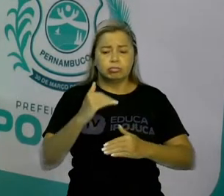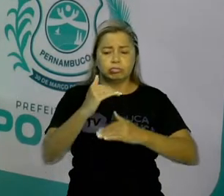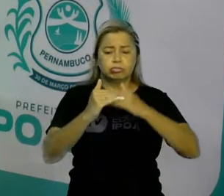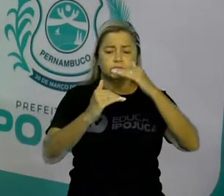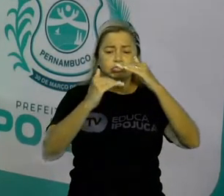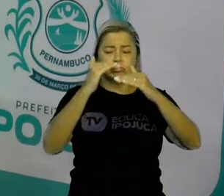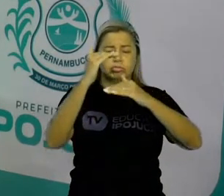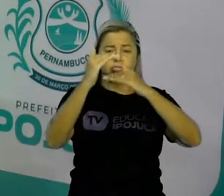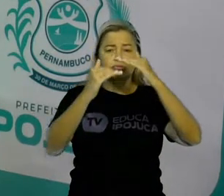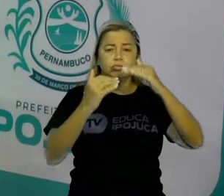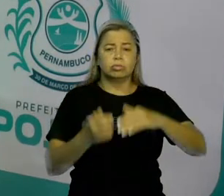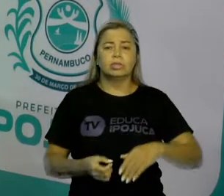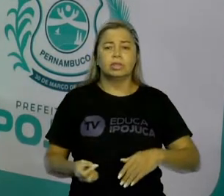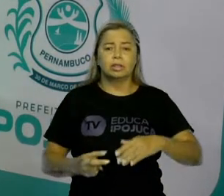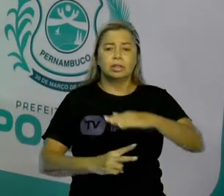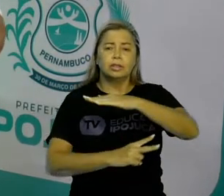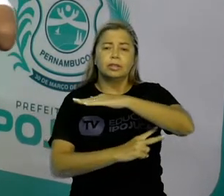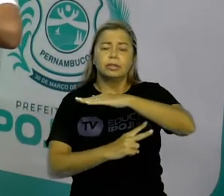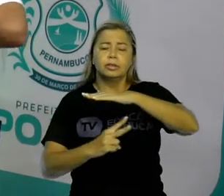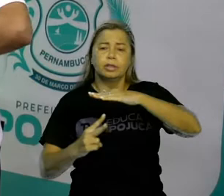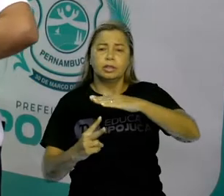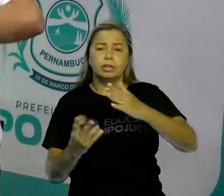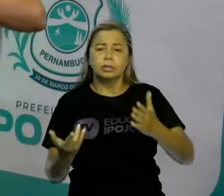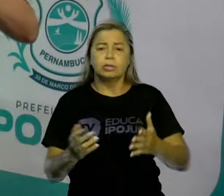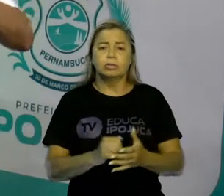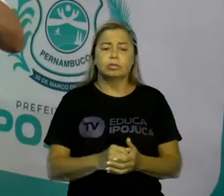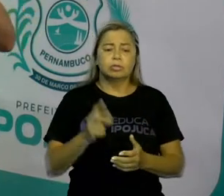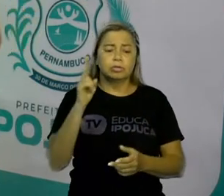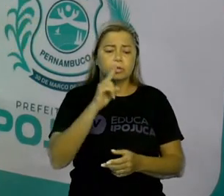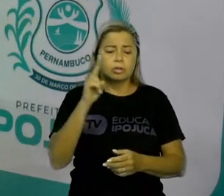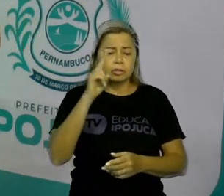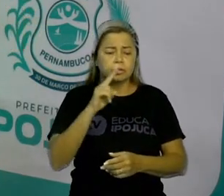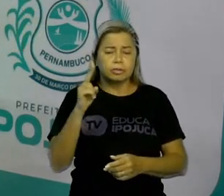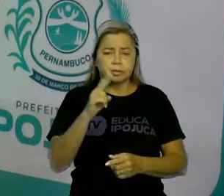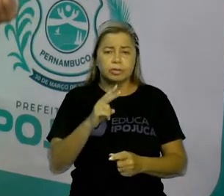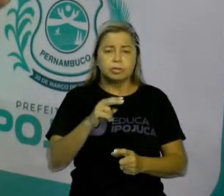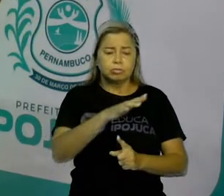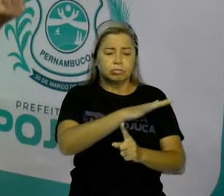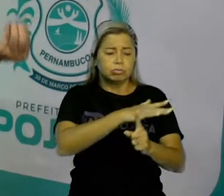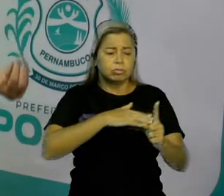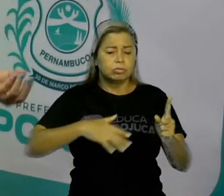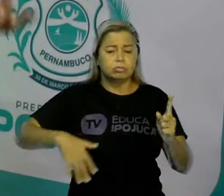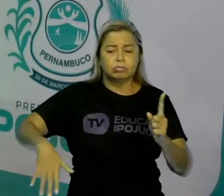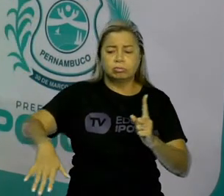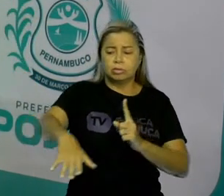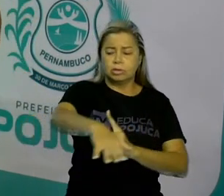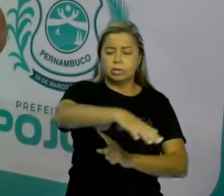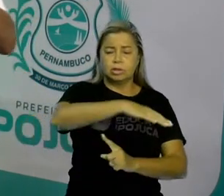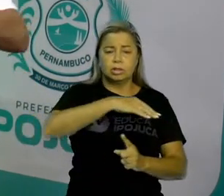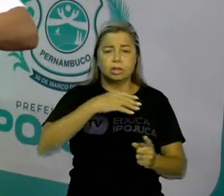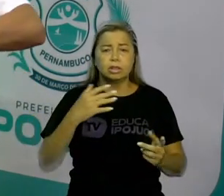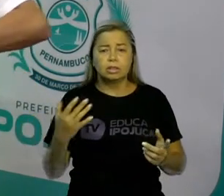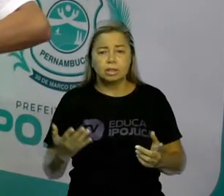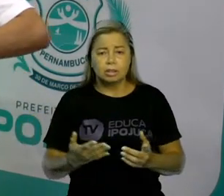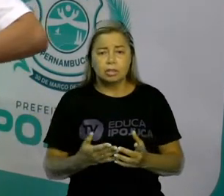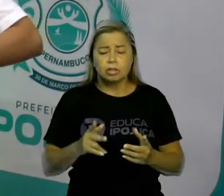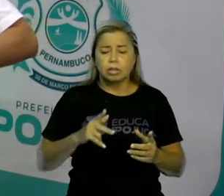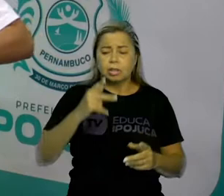construções, coisas que nós vimos ao nosso redor. Tem alguns traços que as pessoas vão deixando. Se as pessoas vão